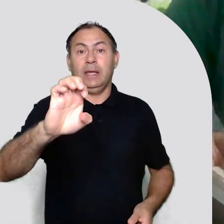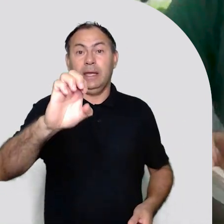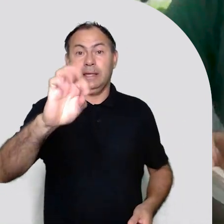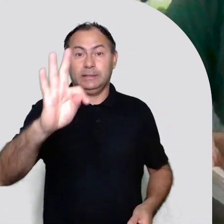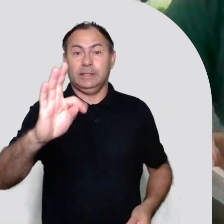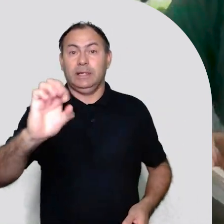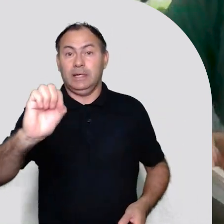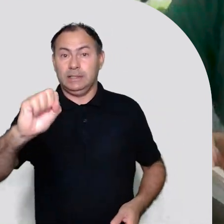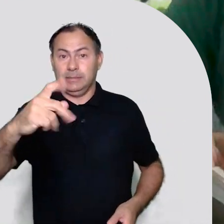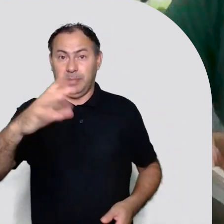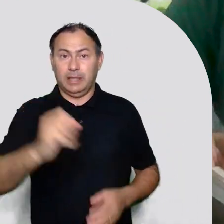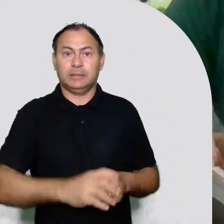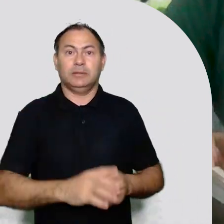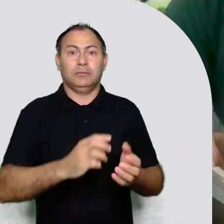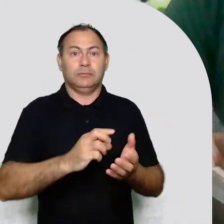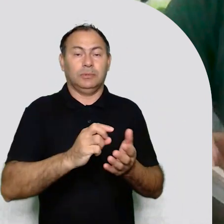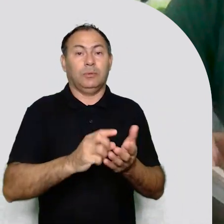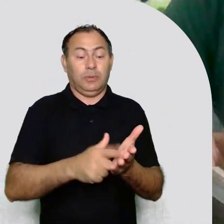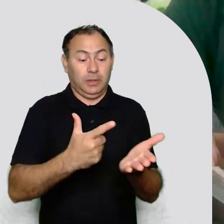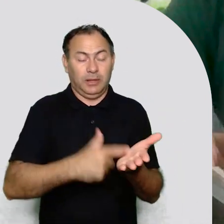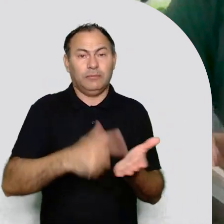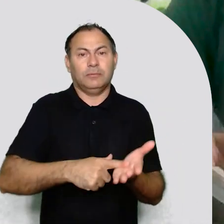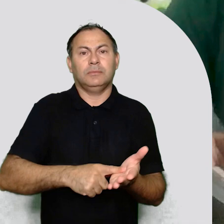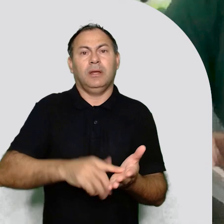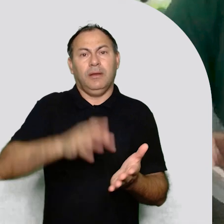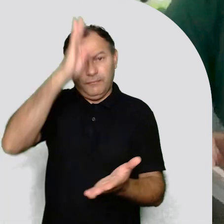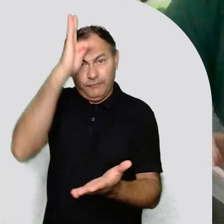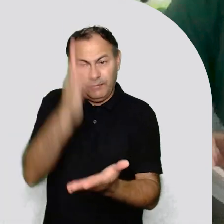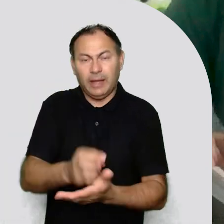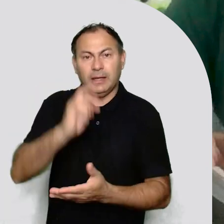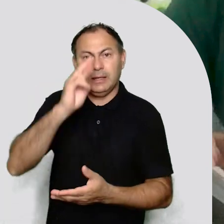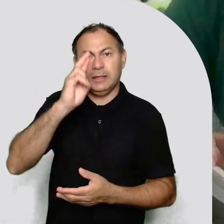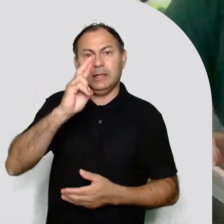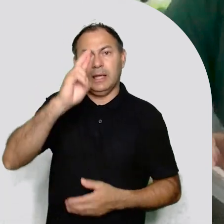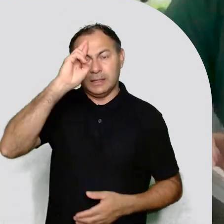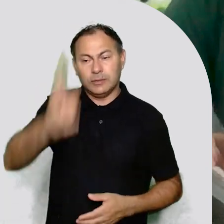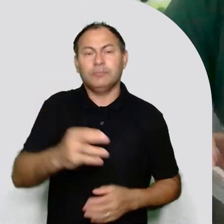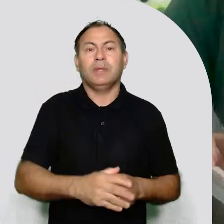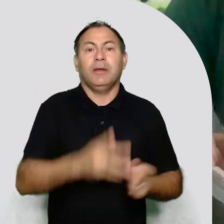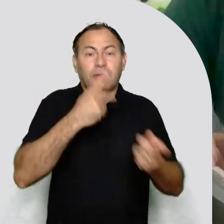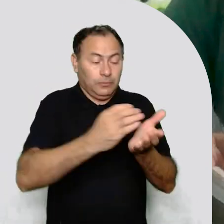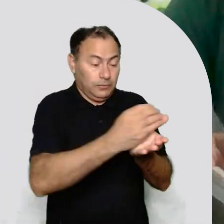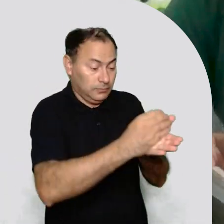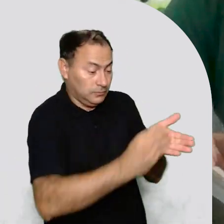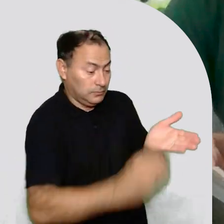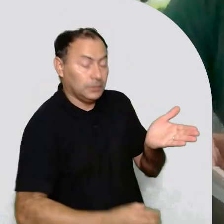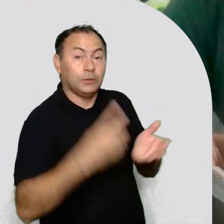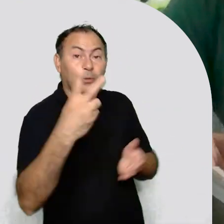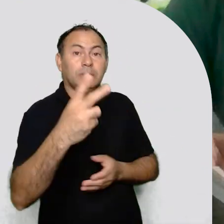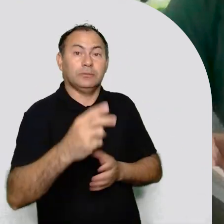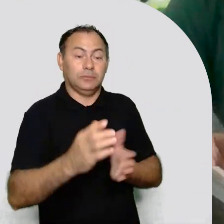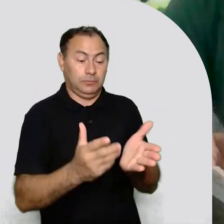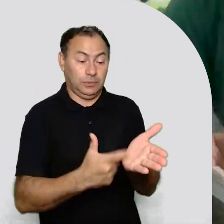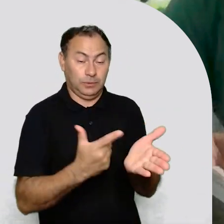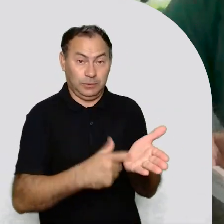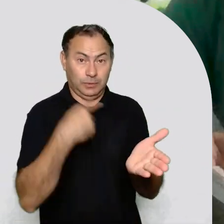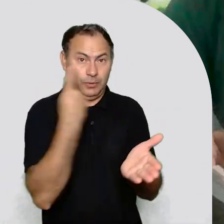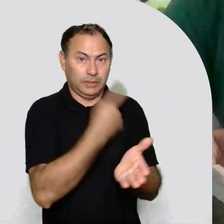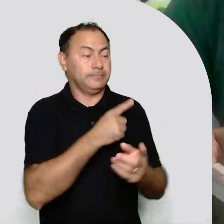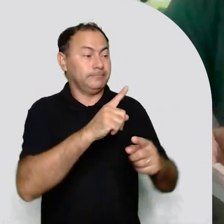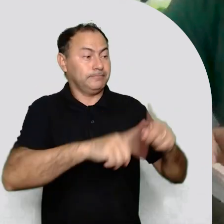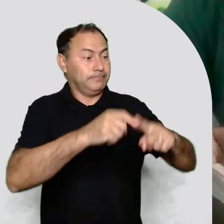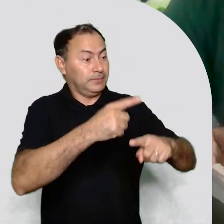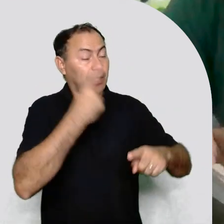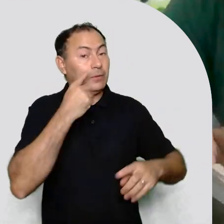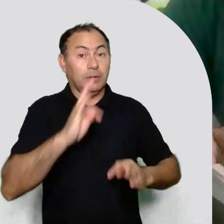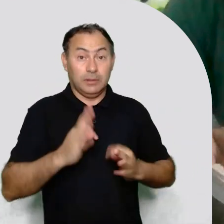e o funcionamento da economia e das finanças. É sobre isso que trata o capítulo 2 do nosso caderno, né? E a gente também tem um elemento